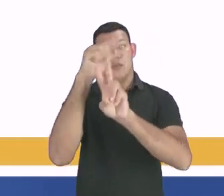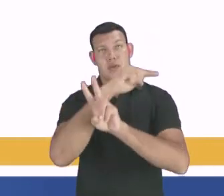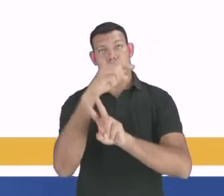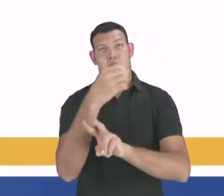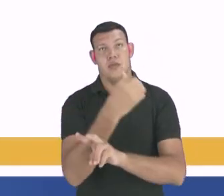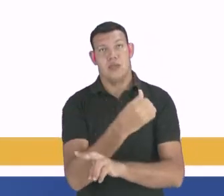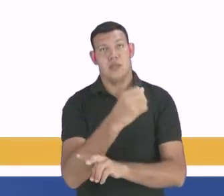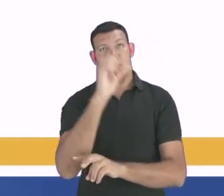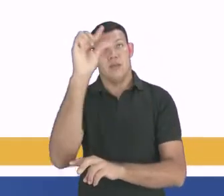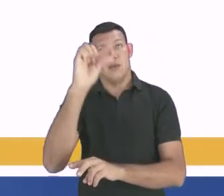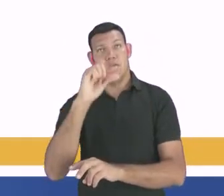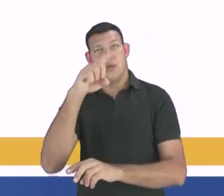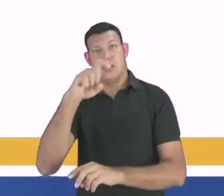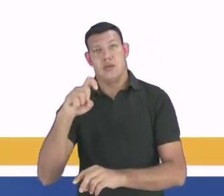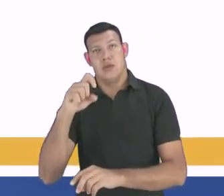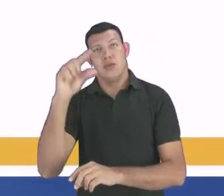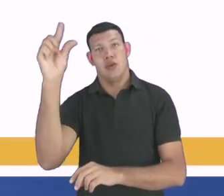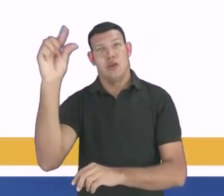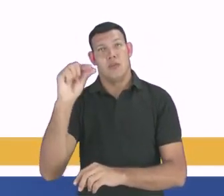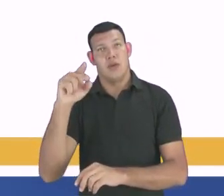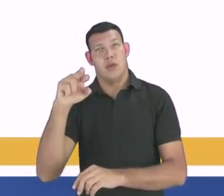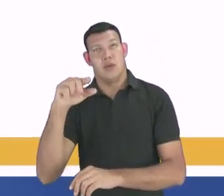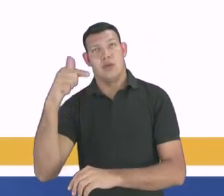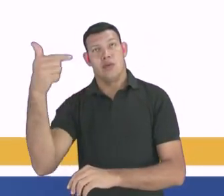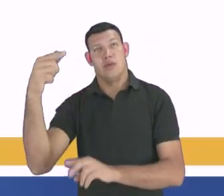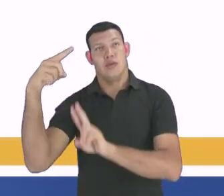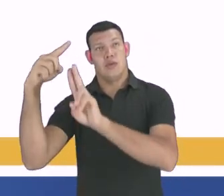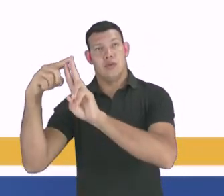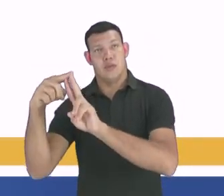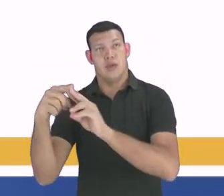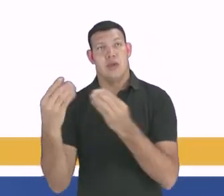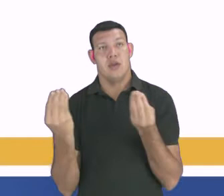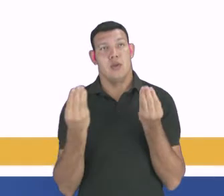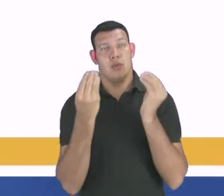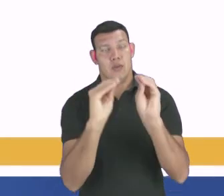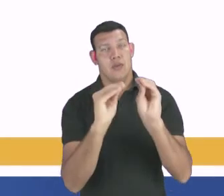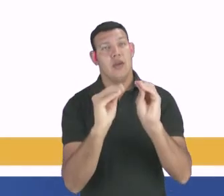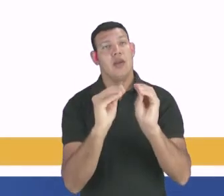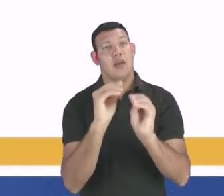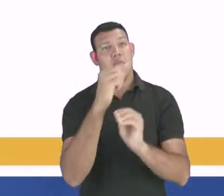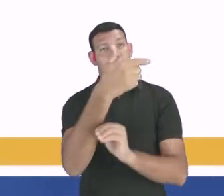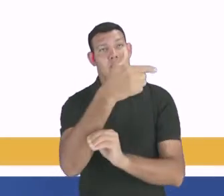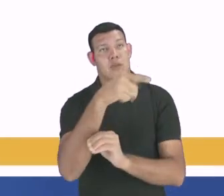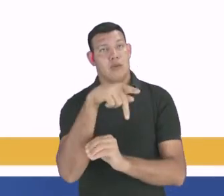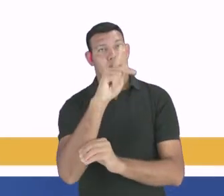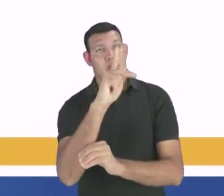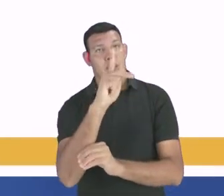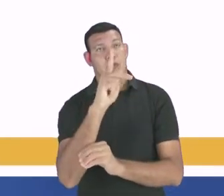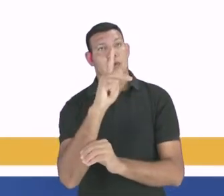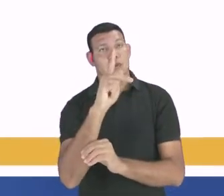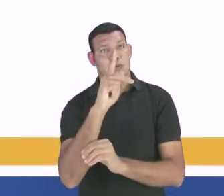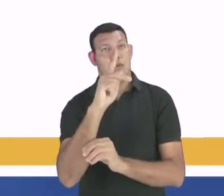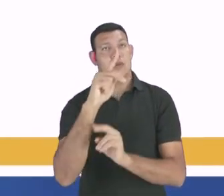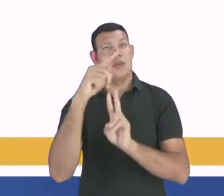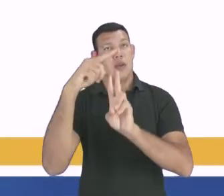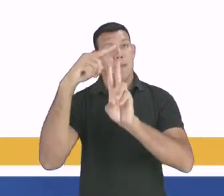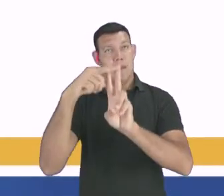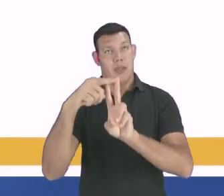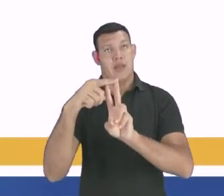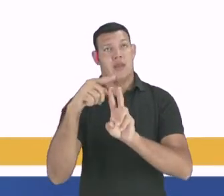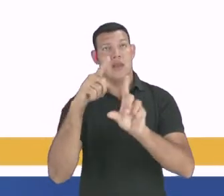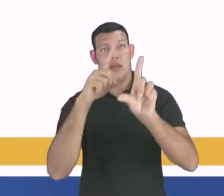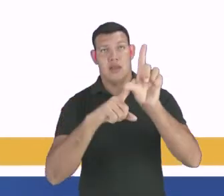tudo bem? E aí nós vamos acrescentar esse 2kπ, né, que vem dos côngruos, quando esse